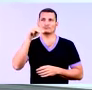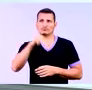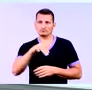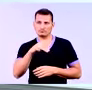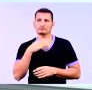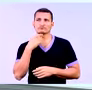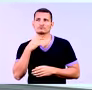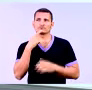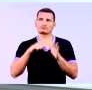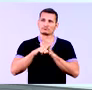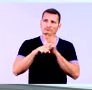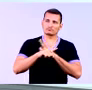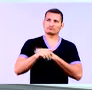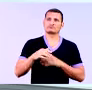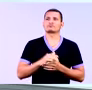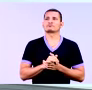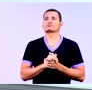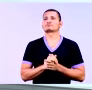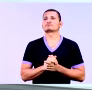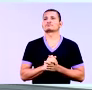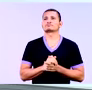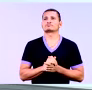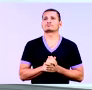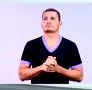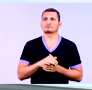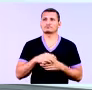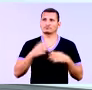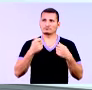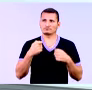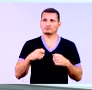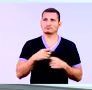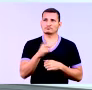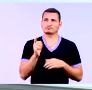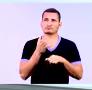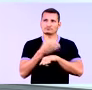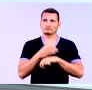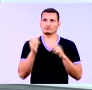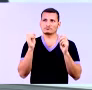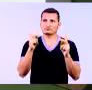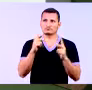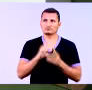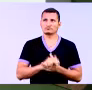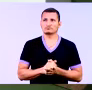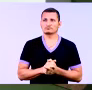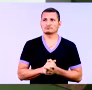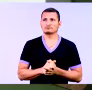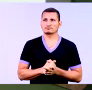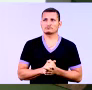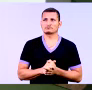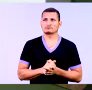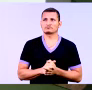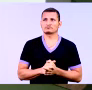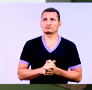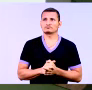dúvidas, para a gente conversar sobre isso, né? Mas é necessário que você participe, ok? Professora, mais alguma